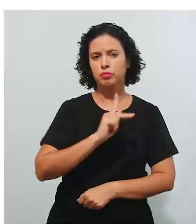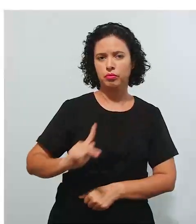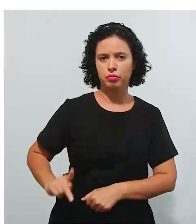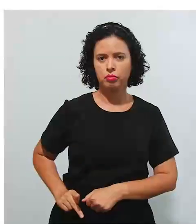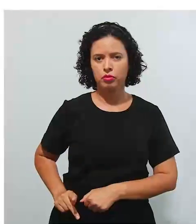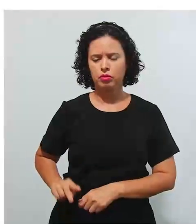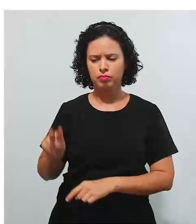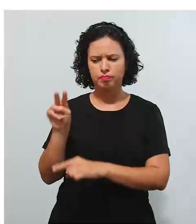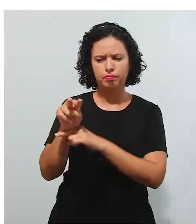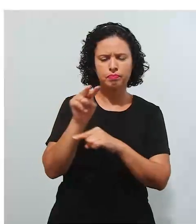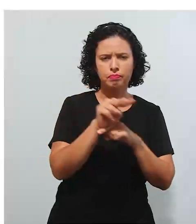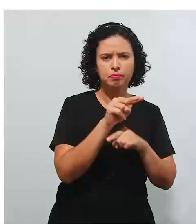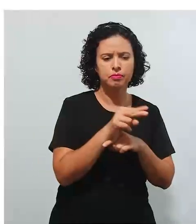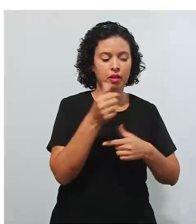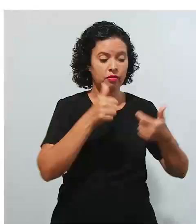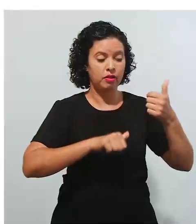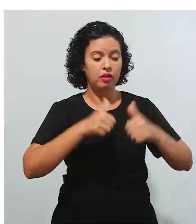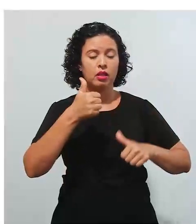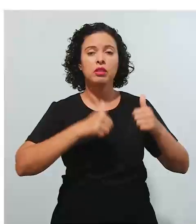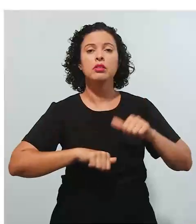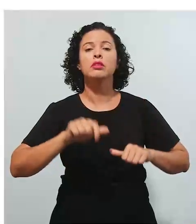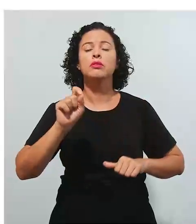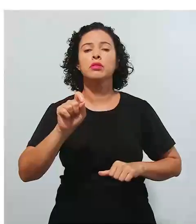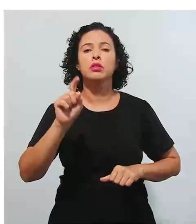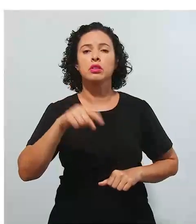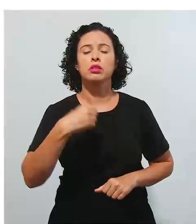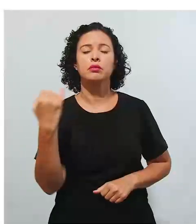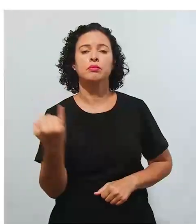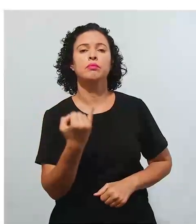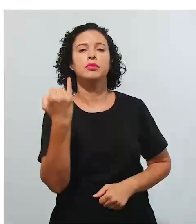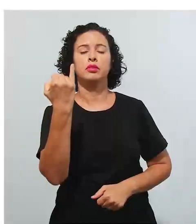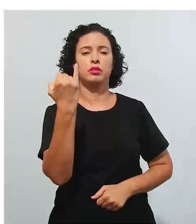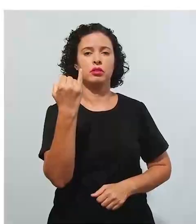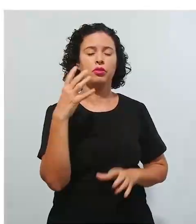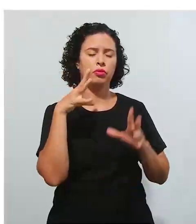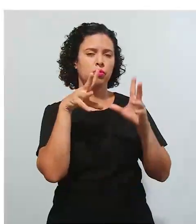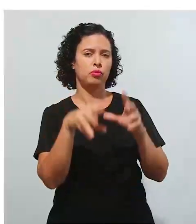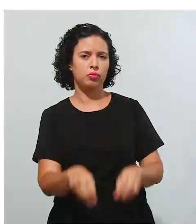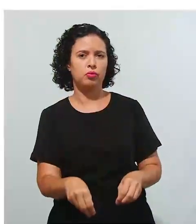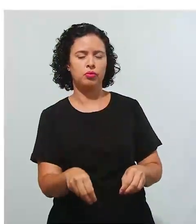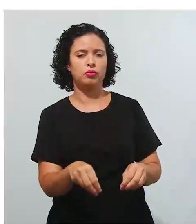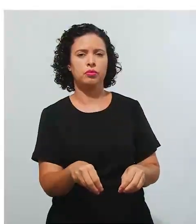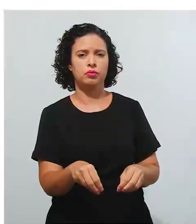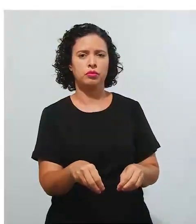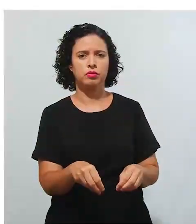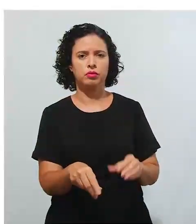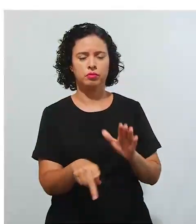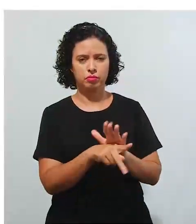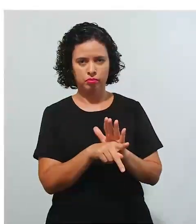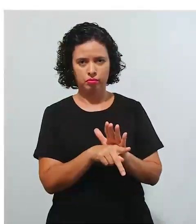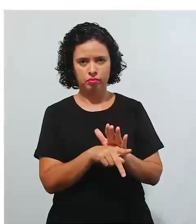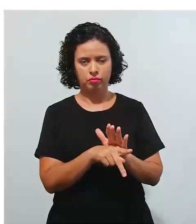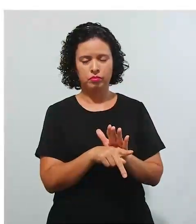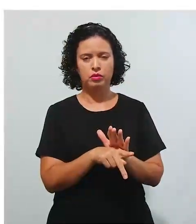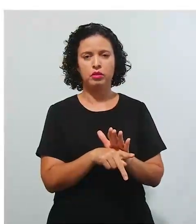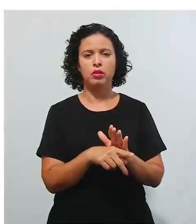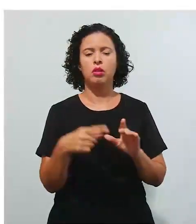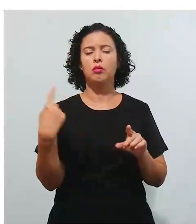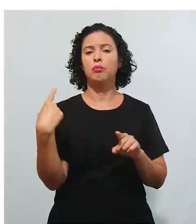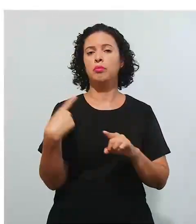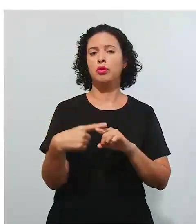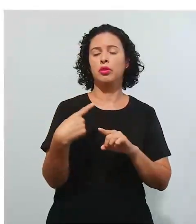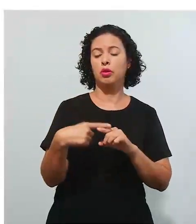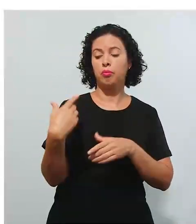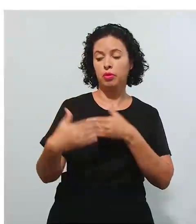o monitoramento e a avaliação das políticas públicas são fundamentais em todas as categorias do ciclo, justamente onde o